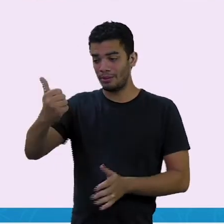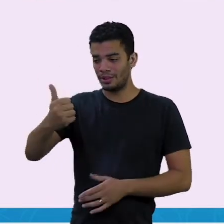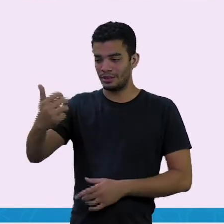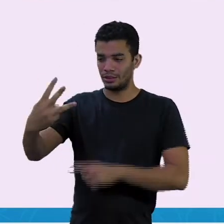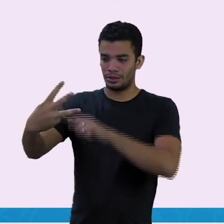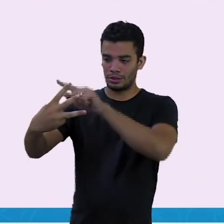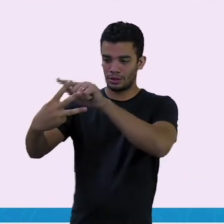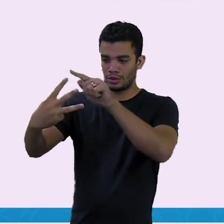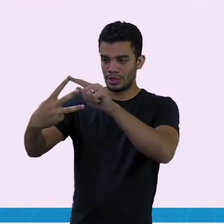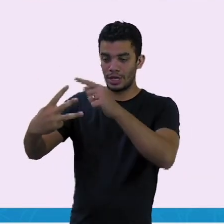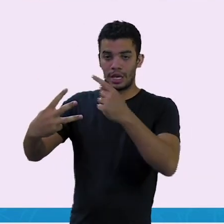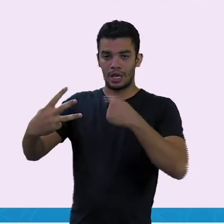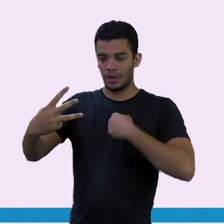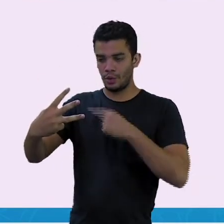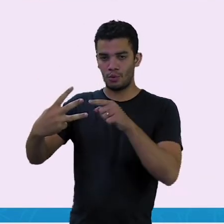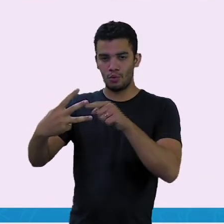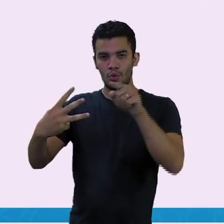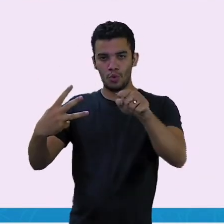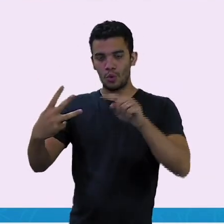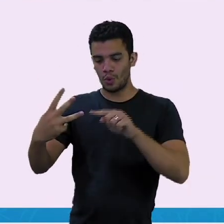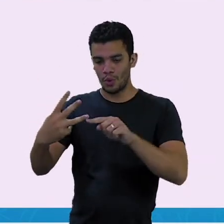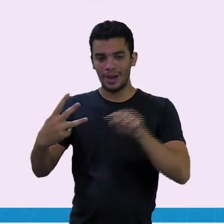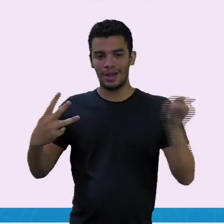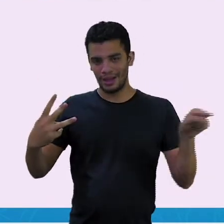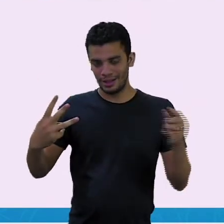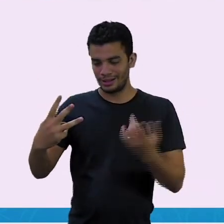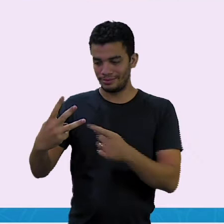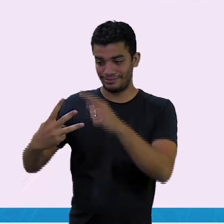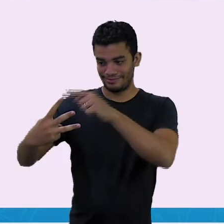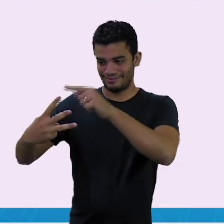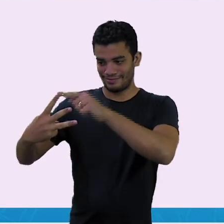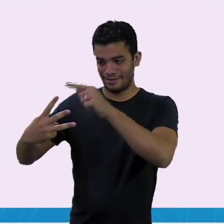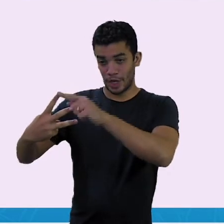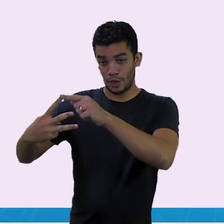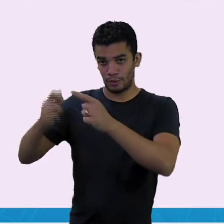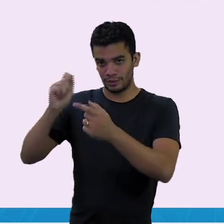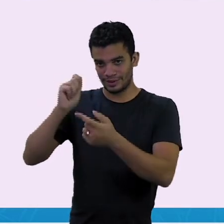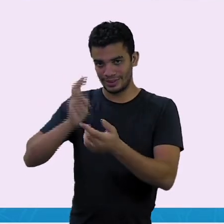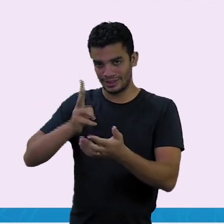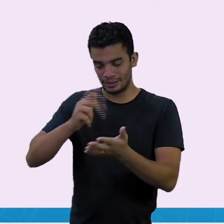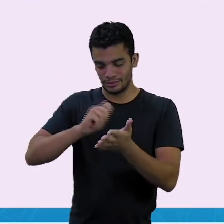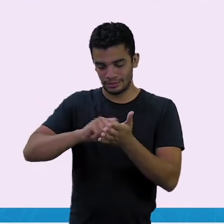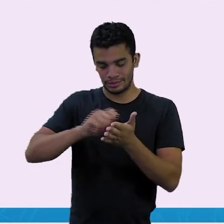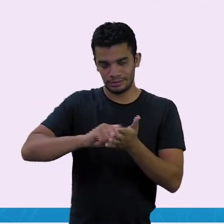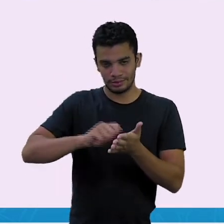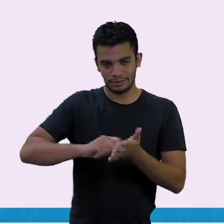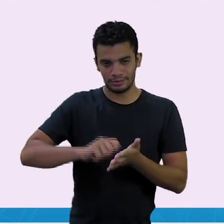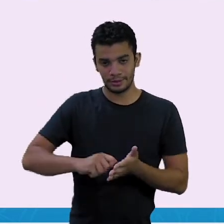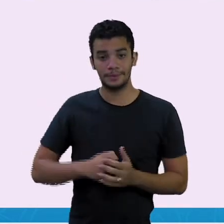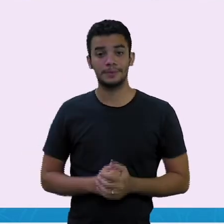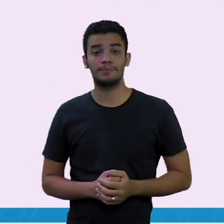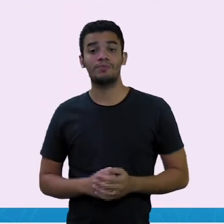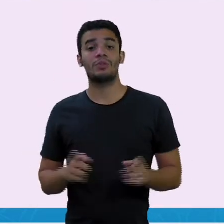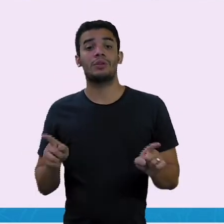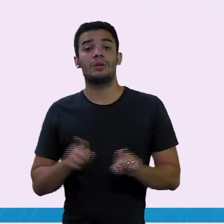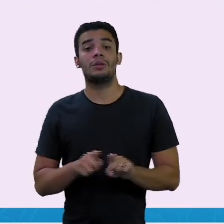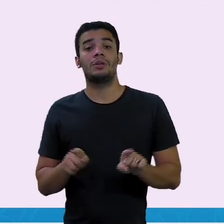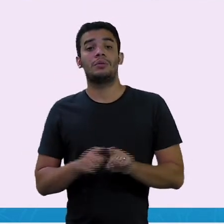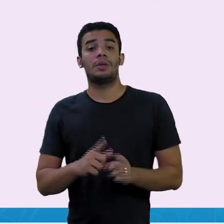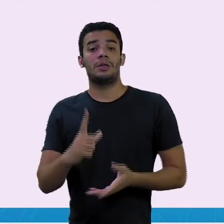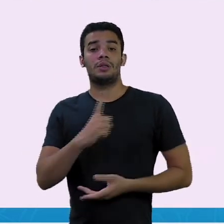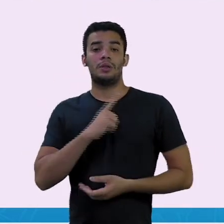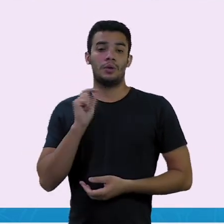coisas da gramática. Os bilhetes sempre são marcados pela oralidade. Como assim